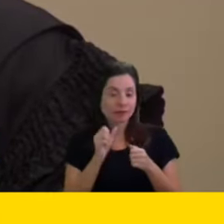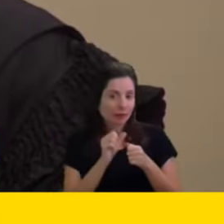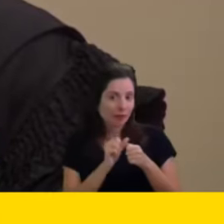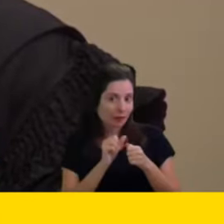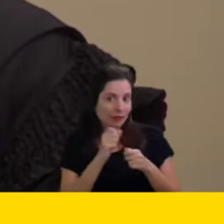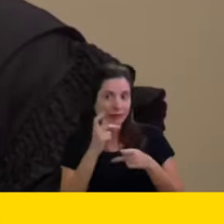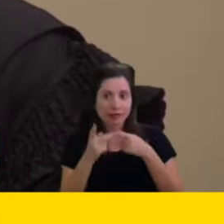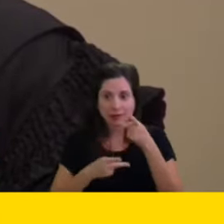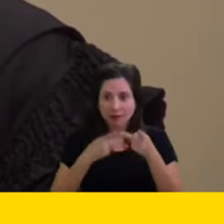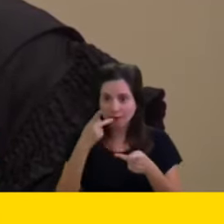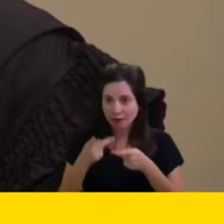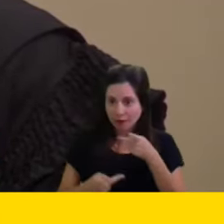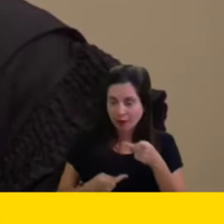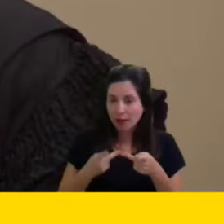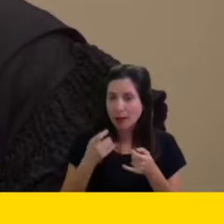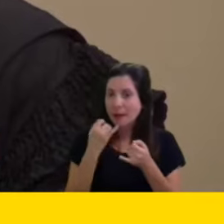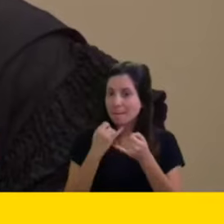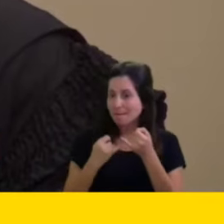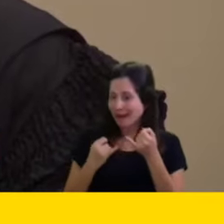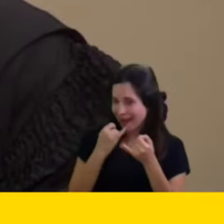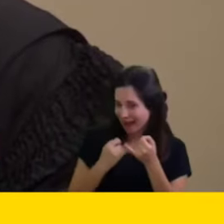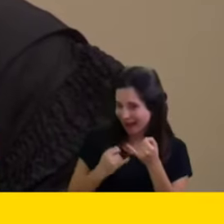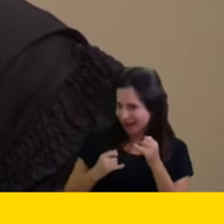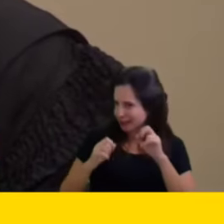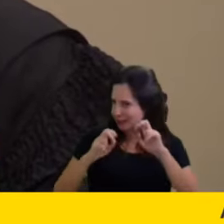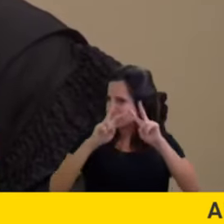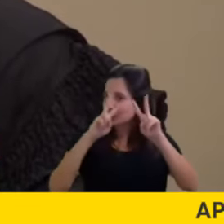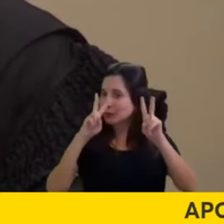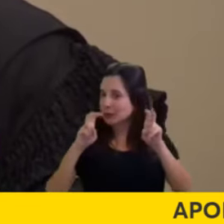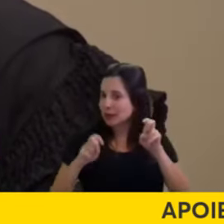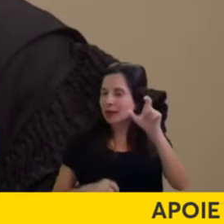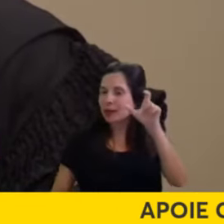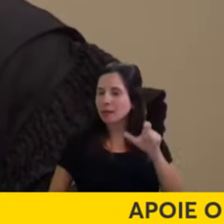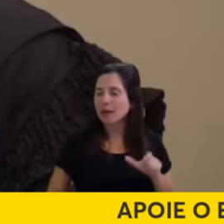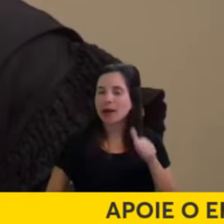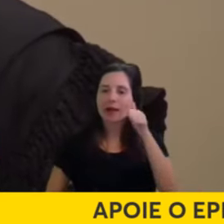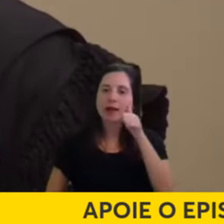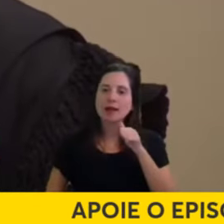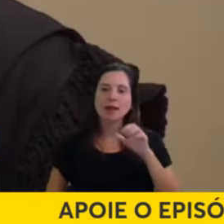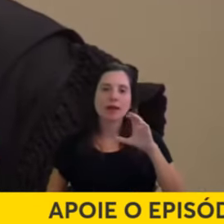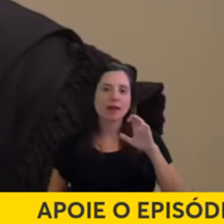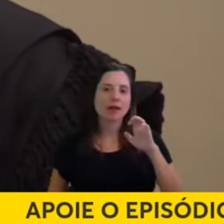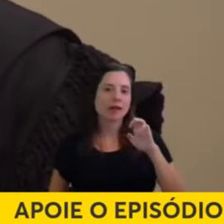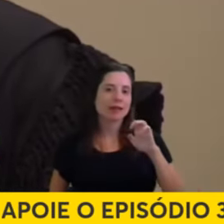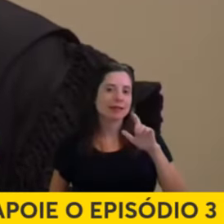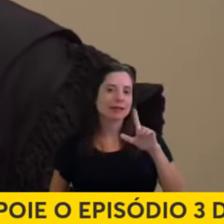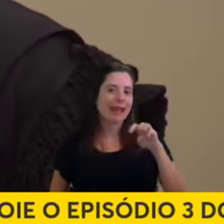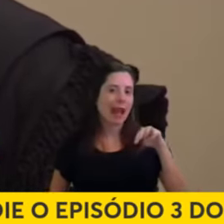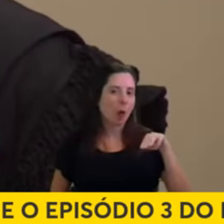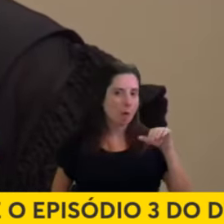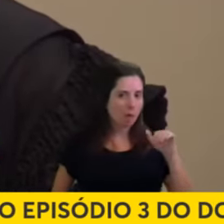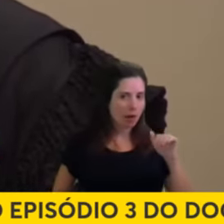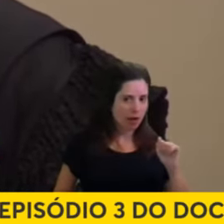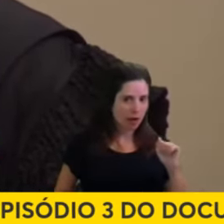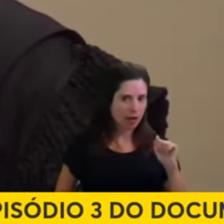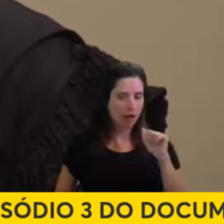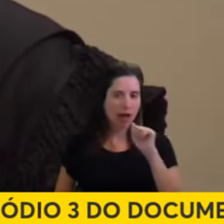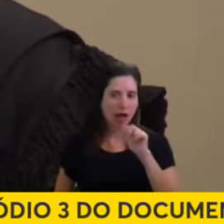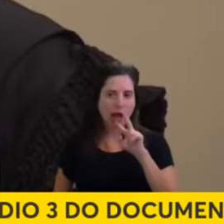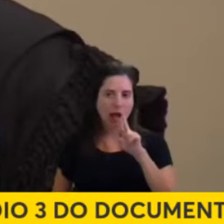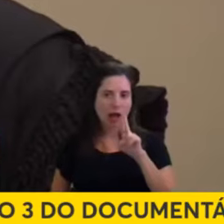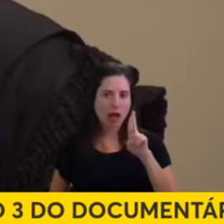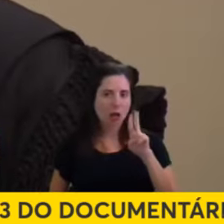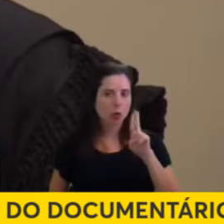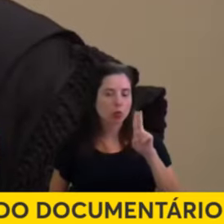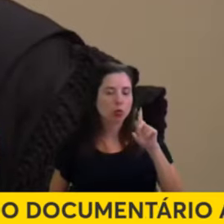claro que o caso C muda não tem qualquer relação com esse caso apesar da forte narrativa criada a relação das